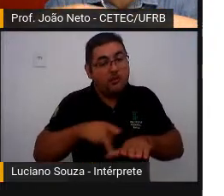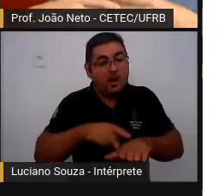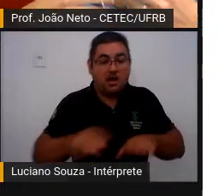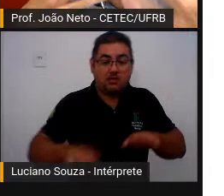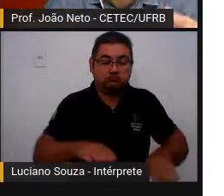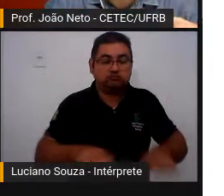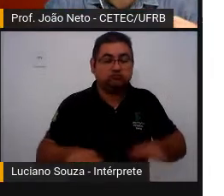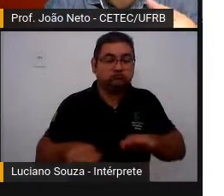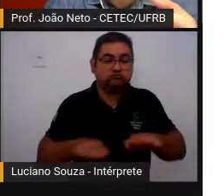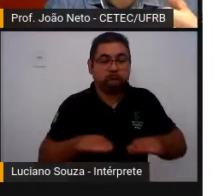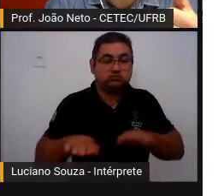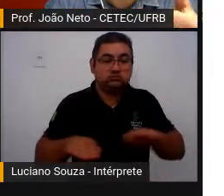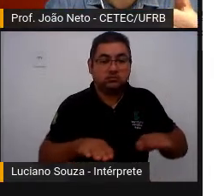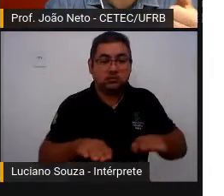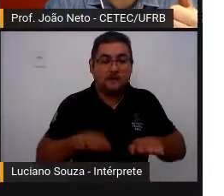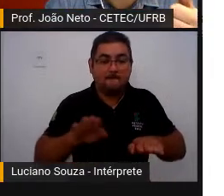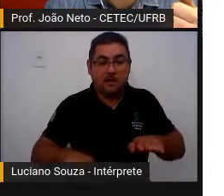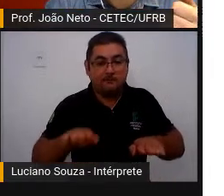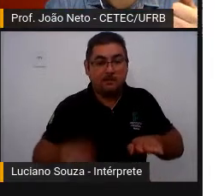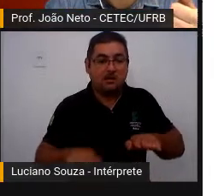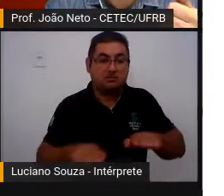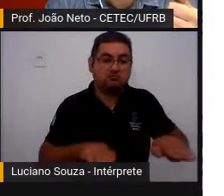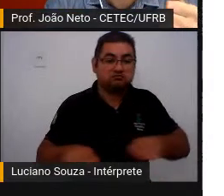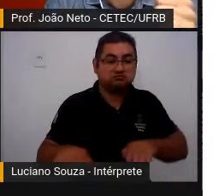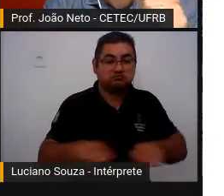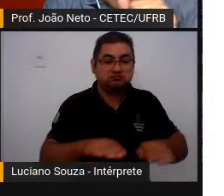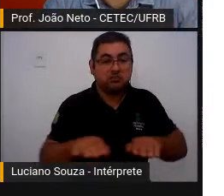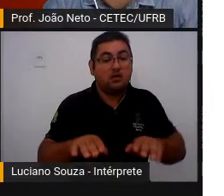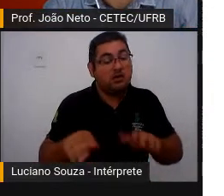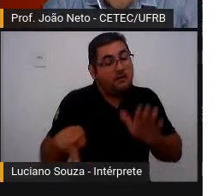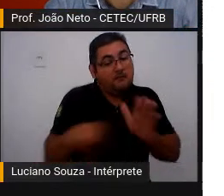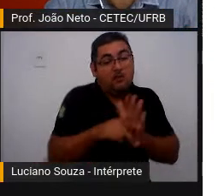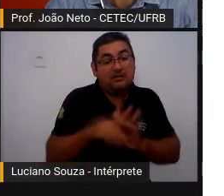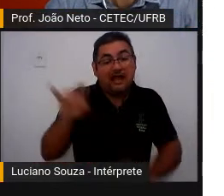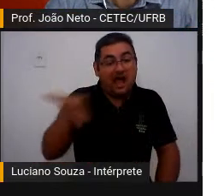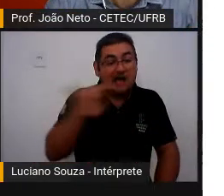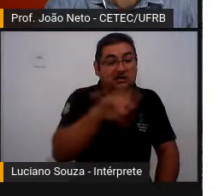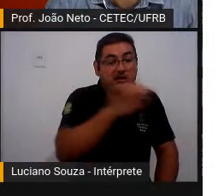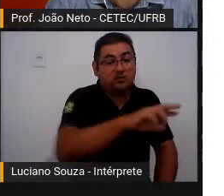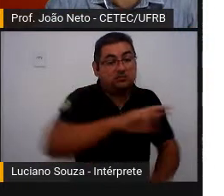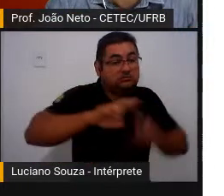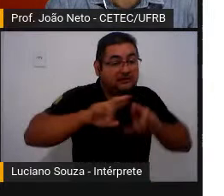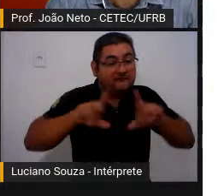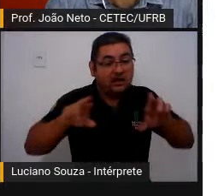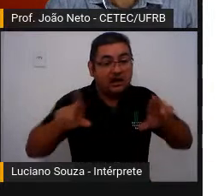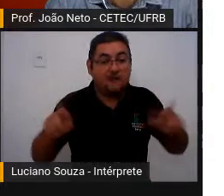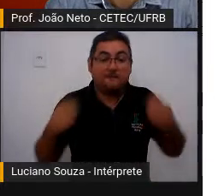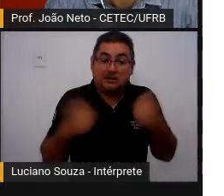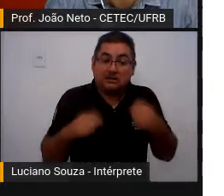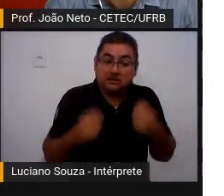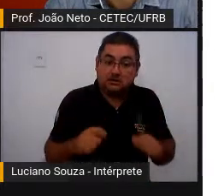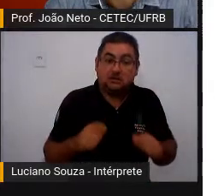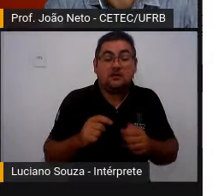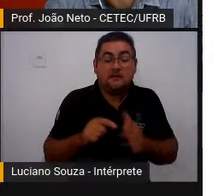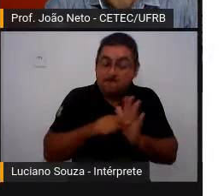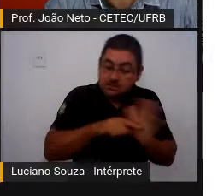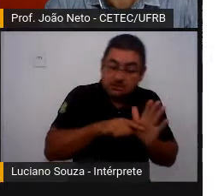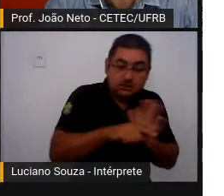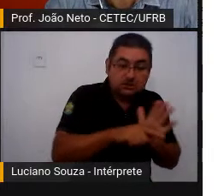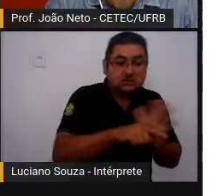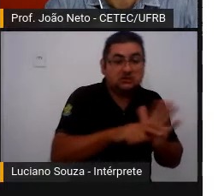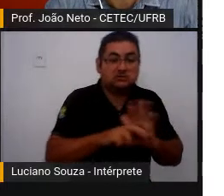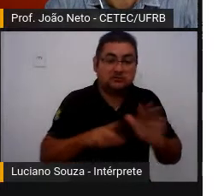pedem uma questão de a de pesquisa né para desenvolvimento de soluções teclados também é uma